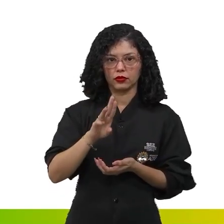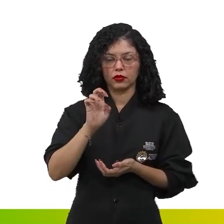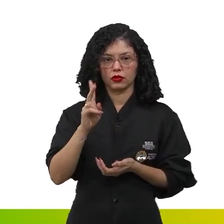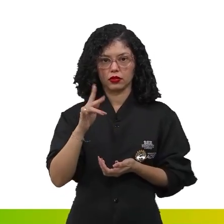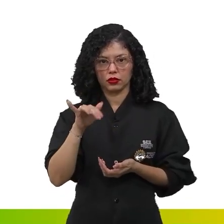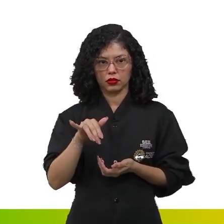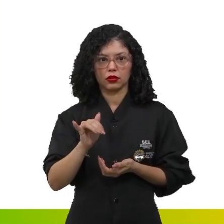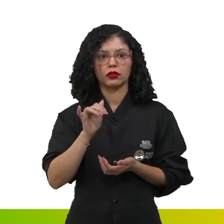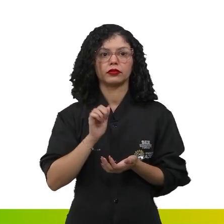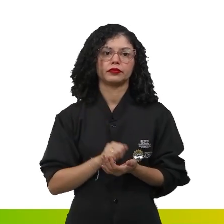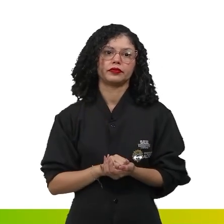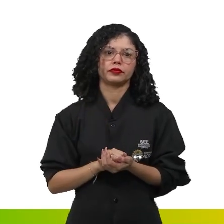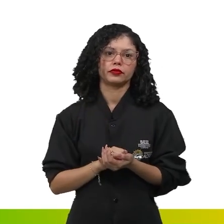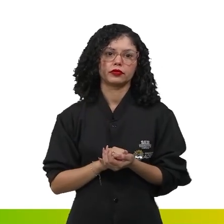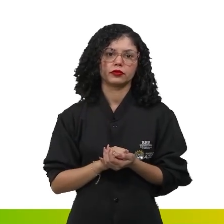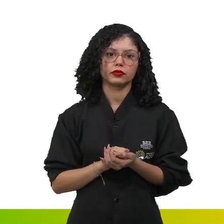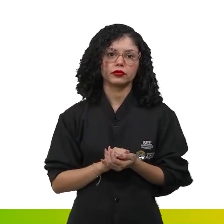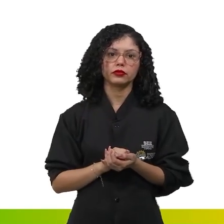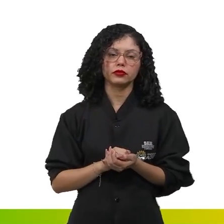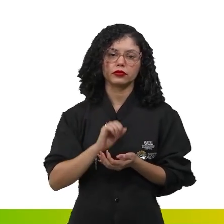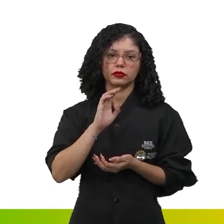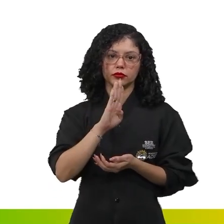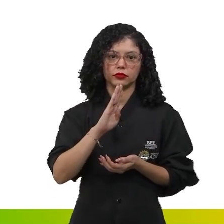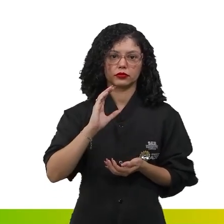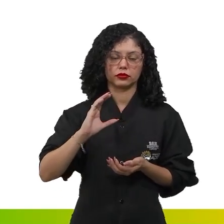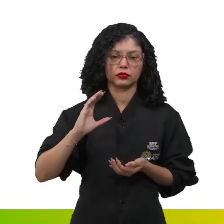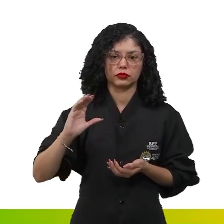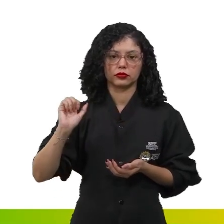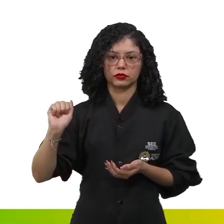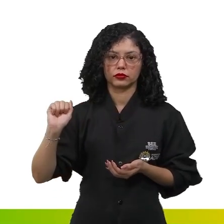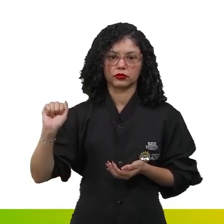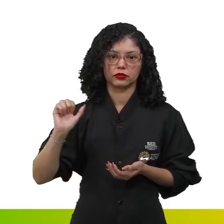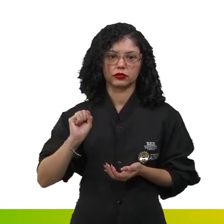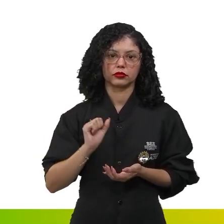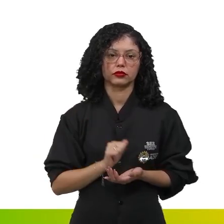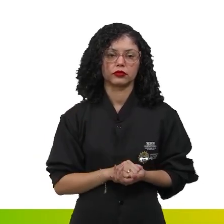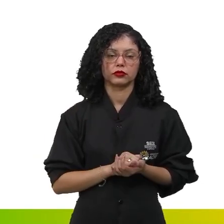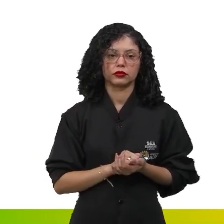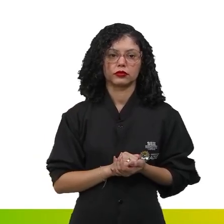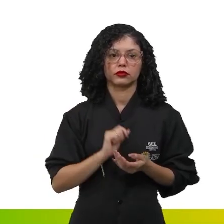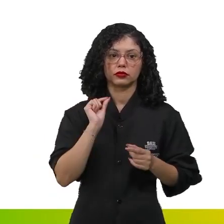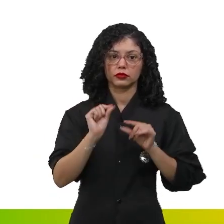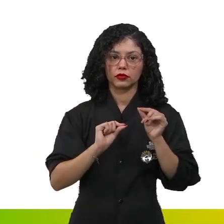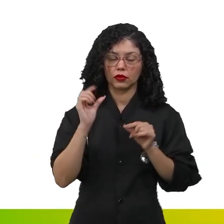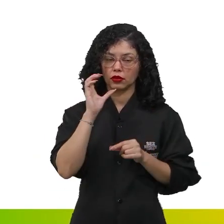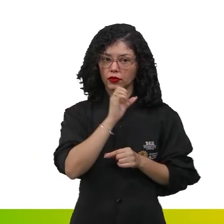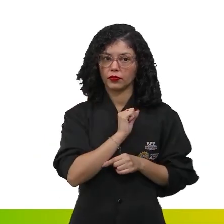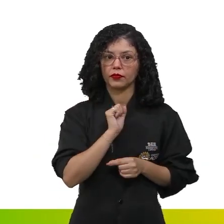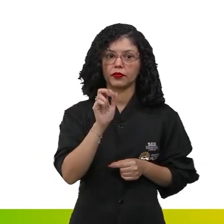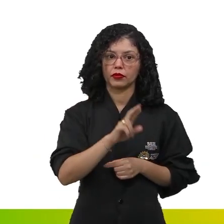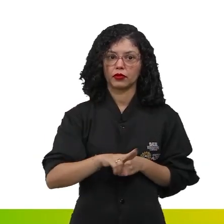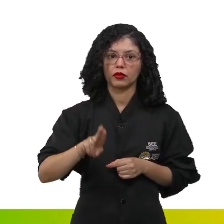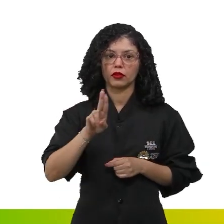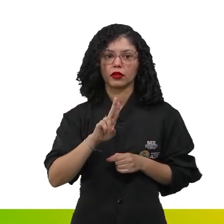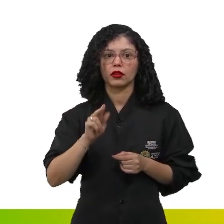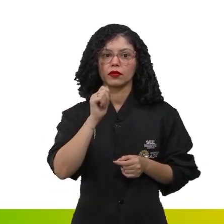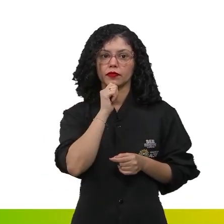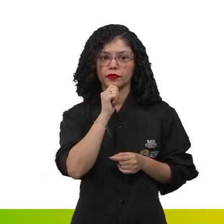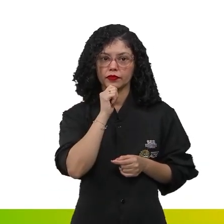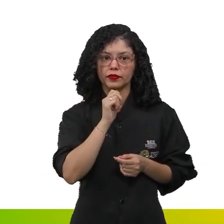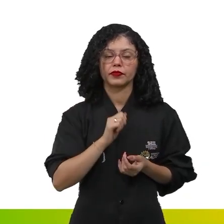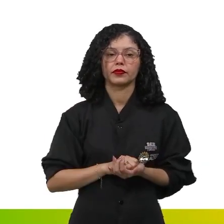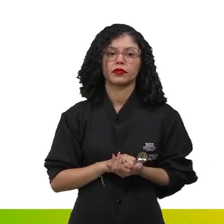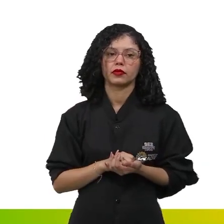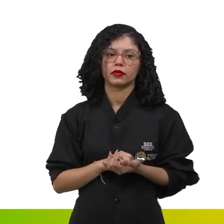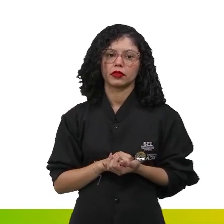protein, creatina, aminoácidos de cadeia ramificada, os BCAAs. Aí as indicações rápidas seriam, a